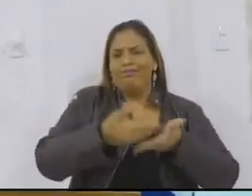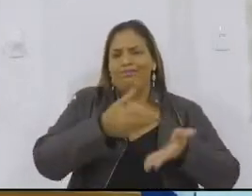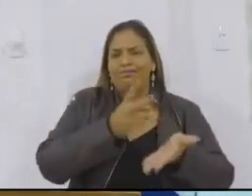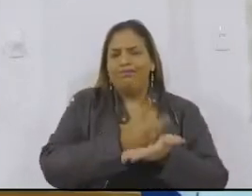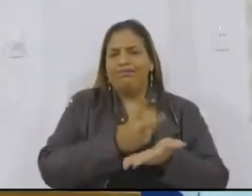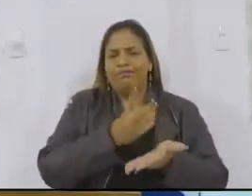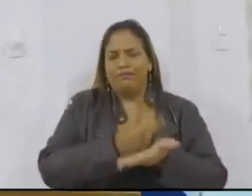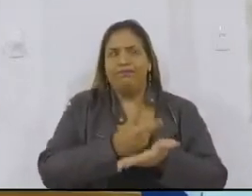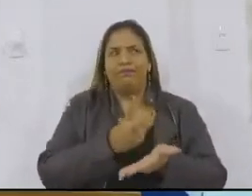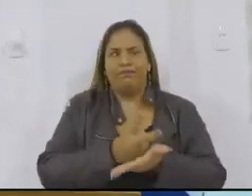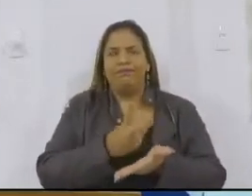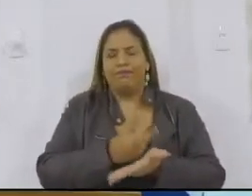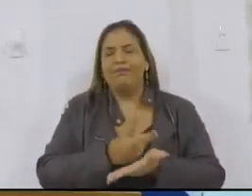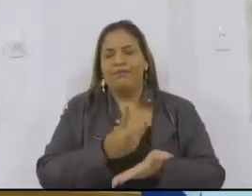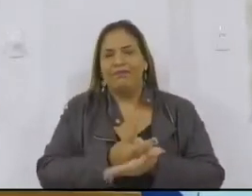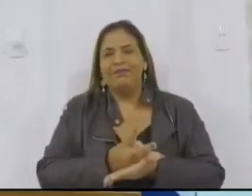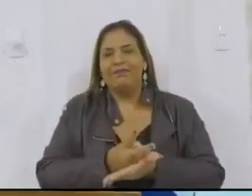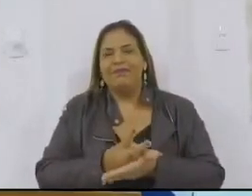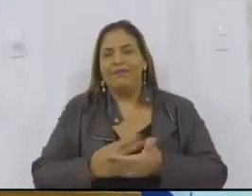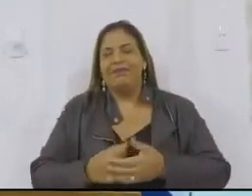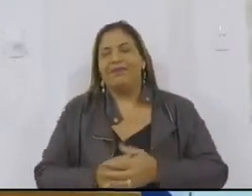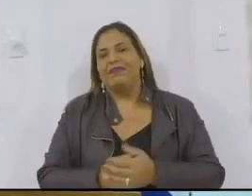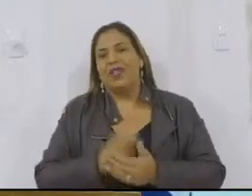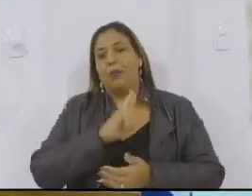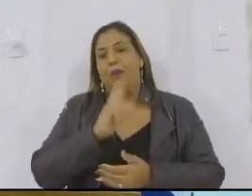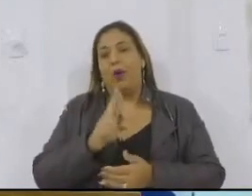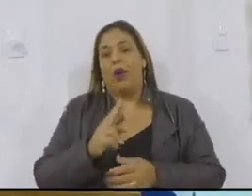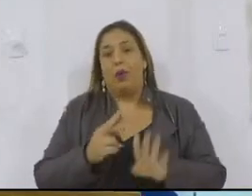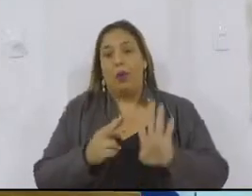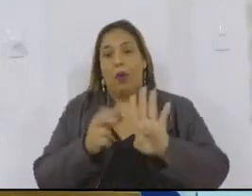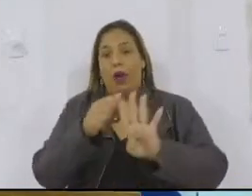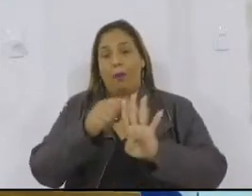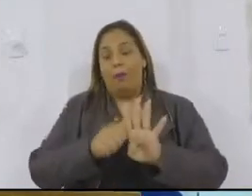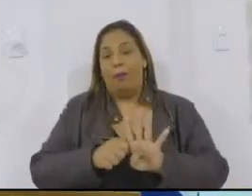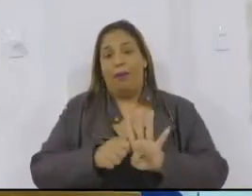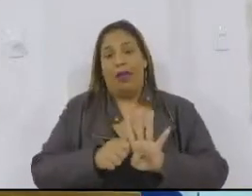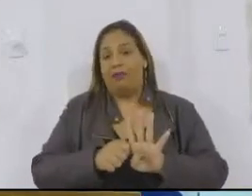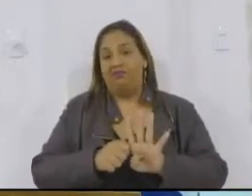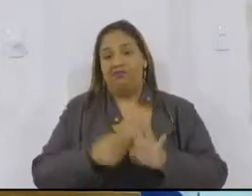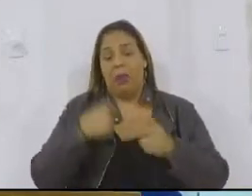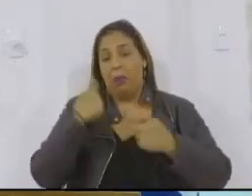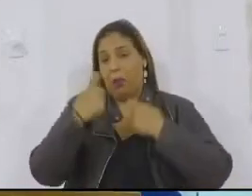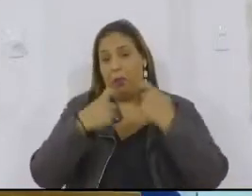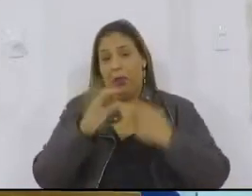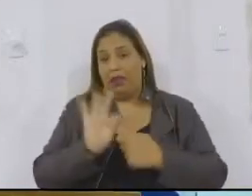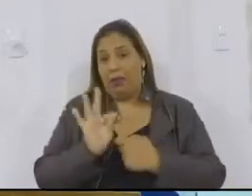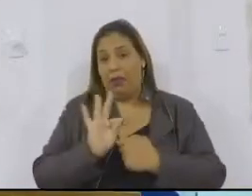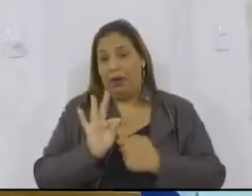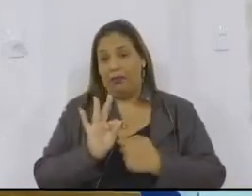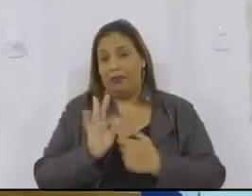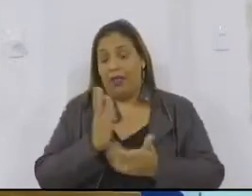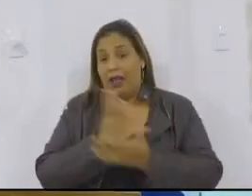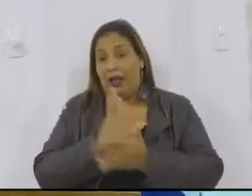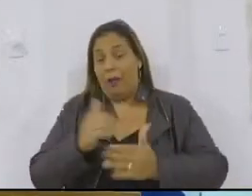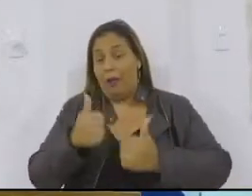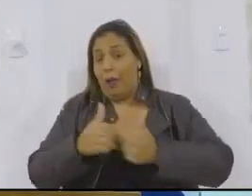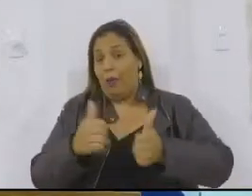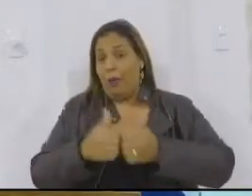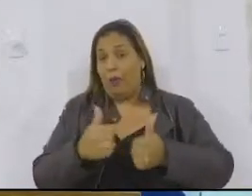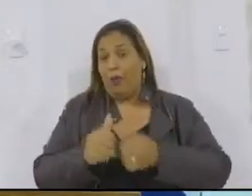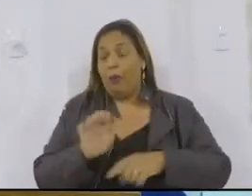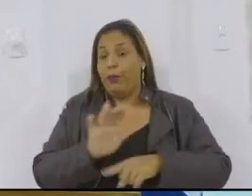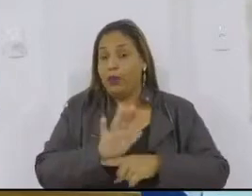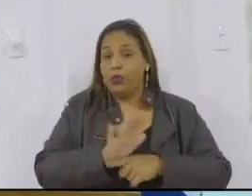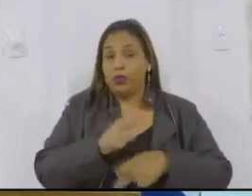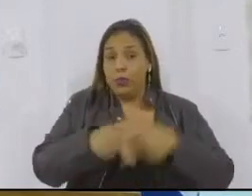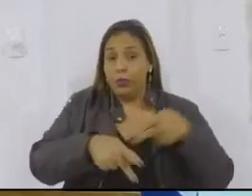está 4 meses que não dá resposta, ela não está preocupada com o município. Tira um ônibus que atende a população e